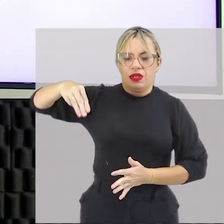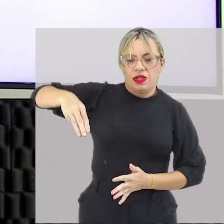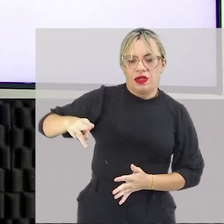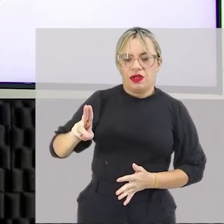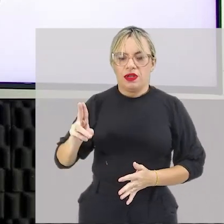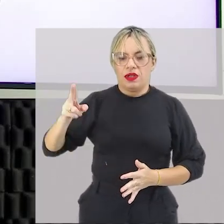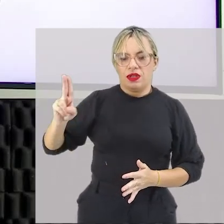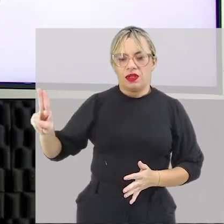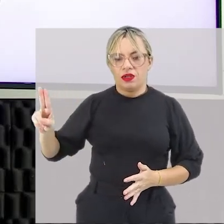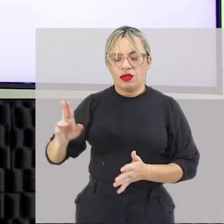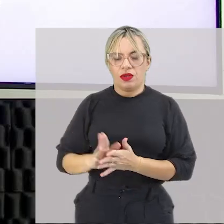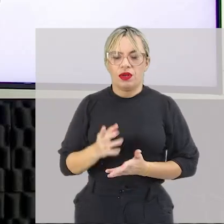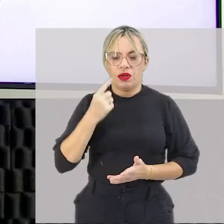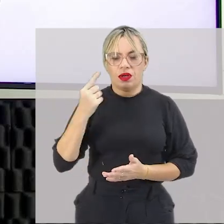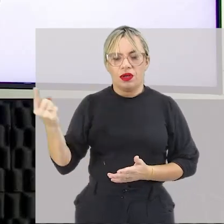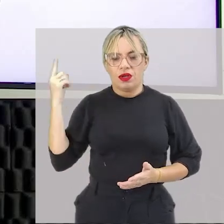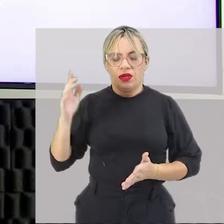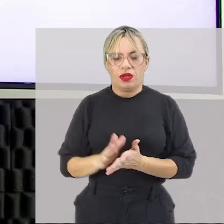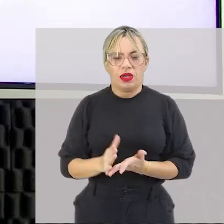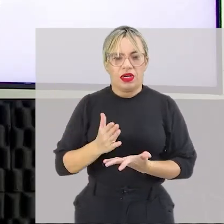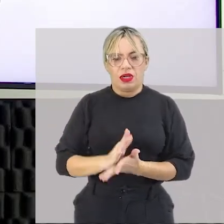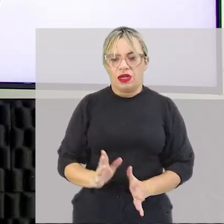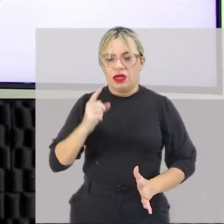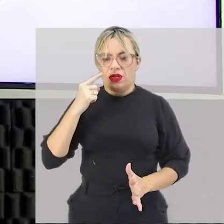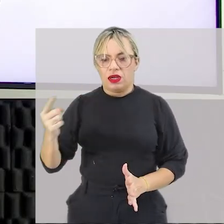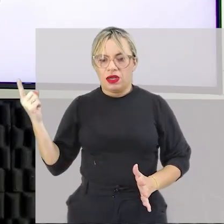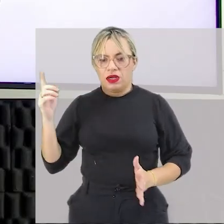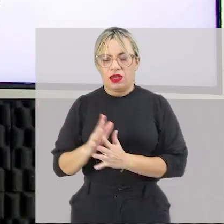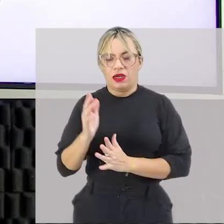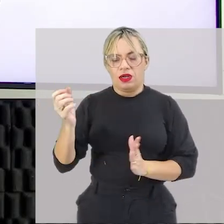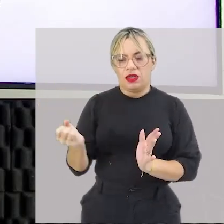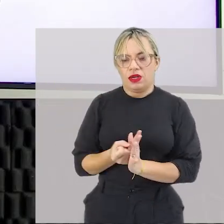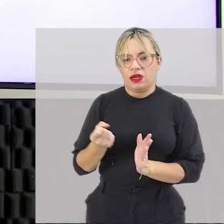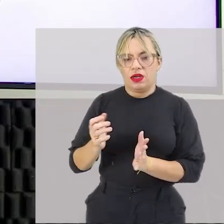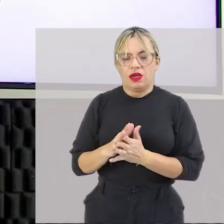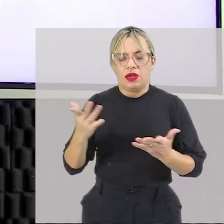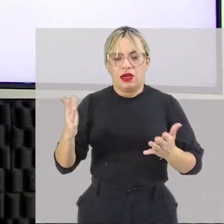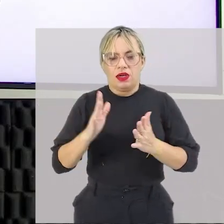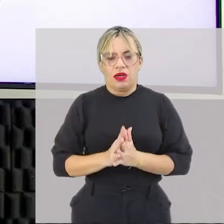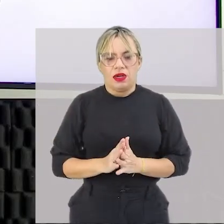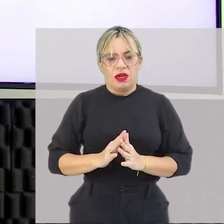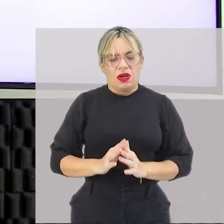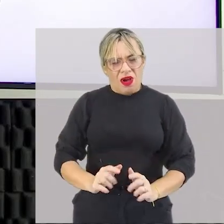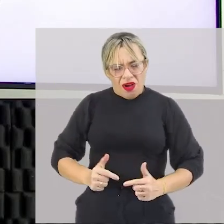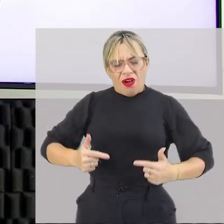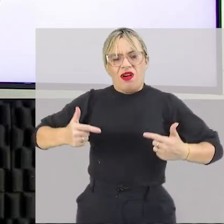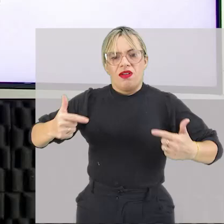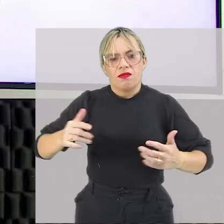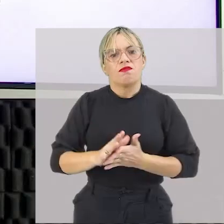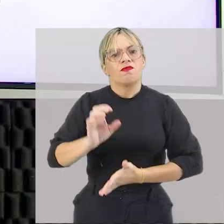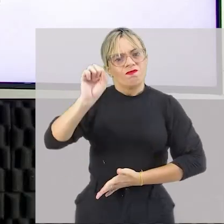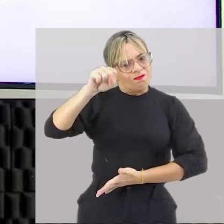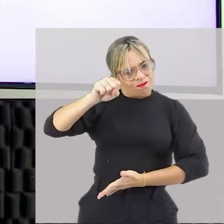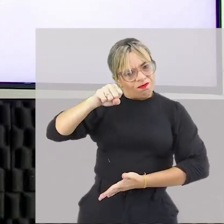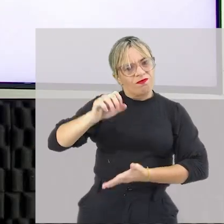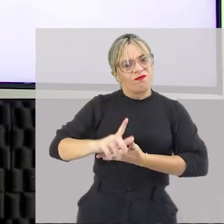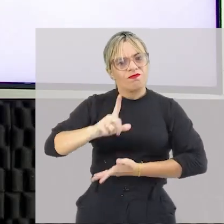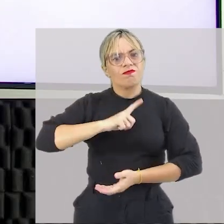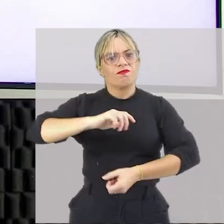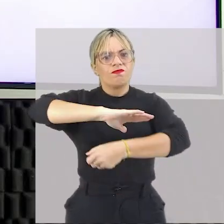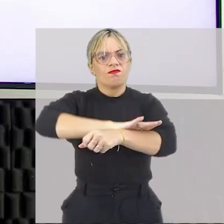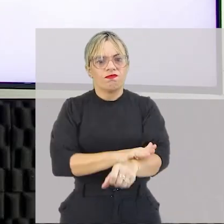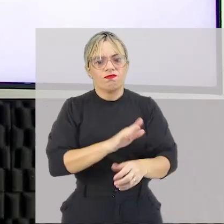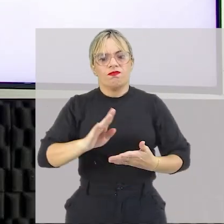romper essa ideologia como uma das suas principais bandeiras de luta, demonstrar que sim havia o racismo no